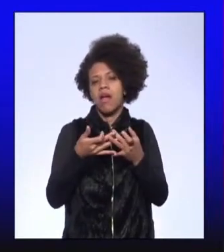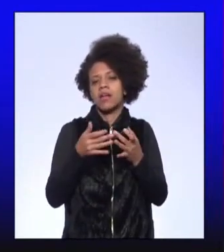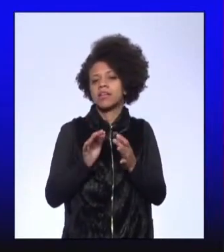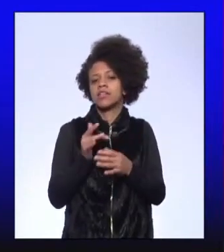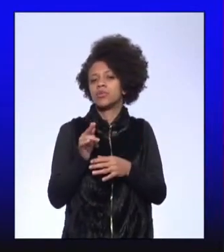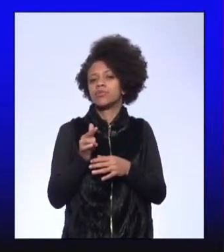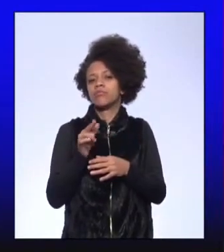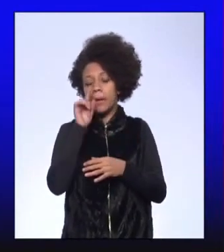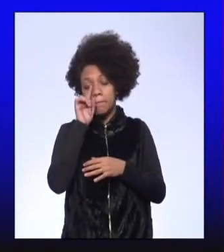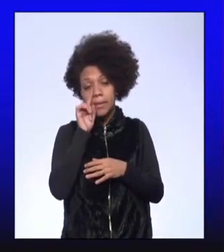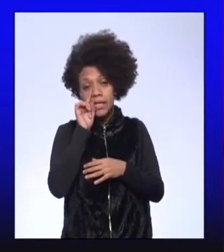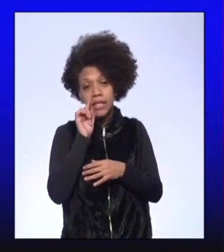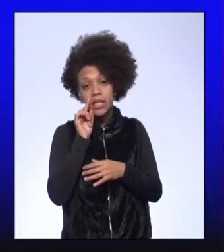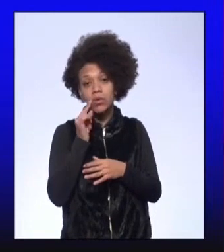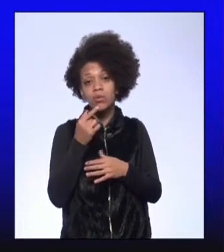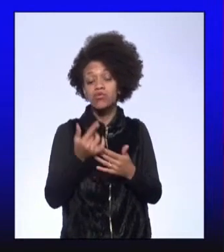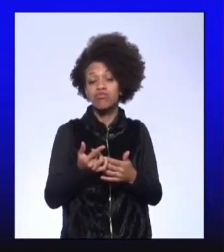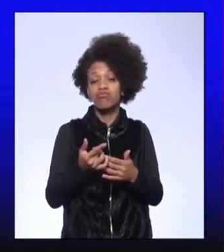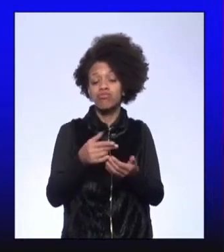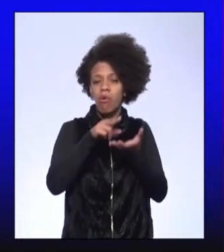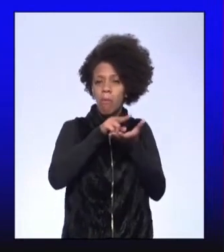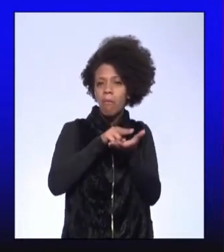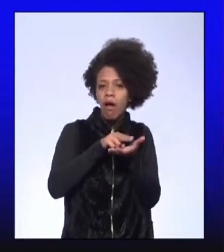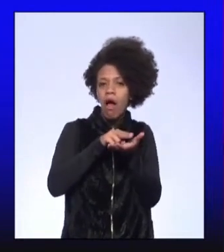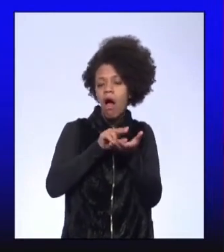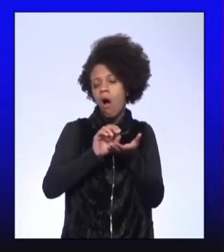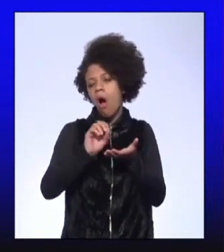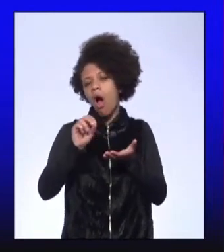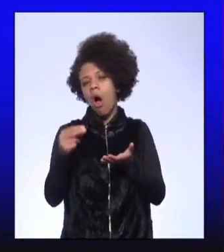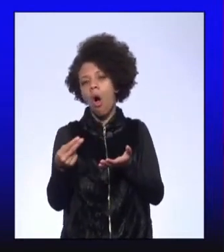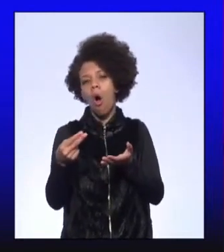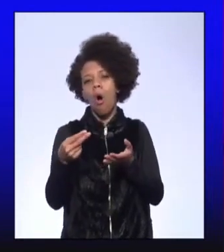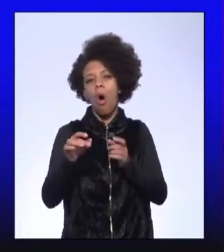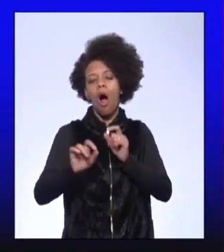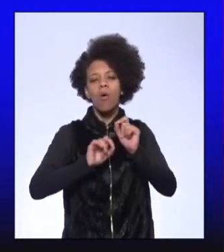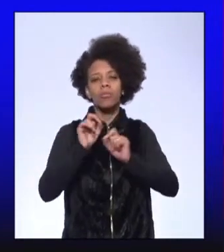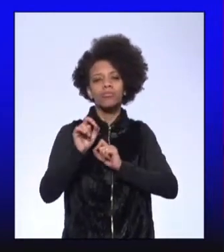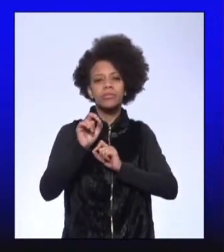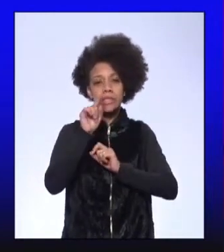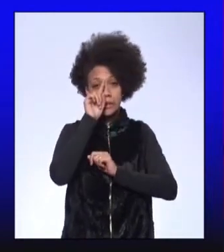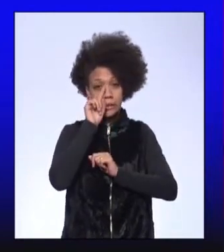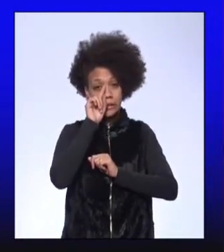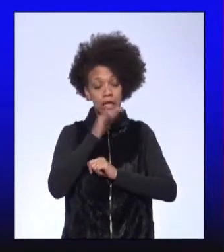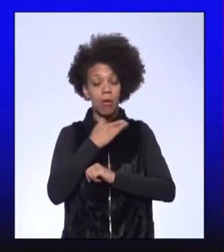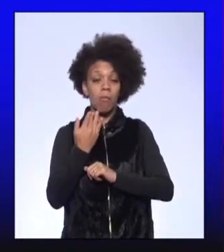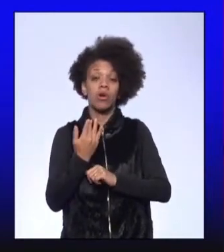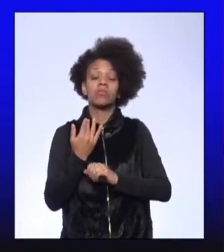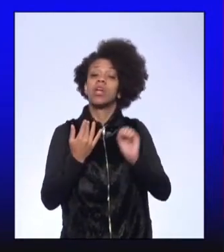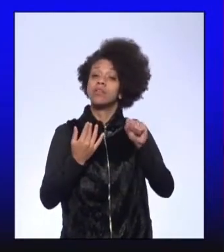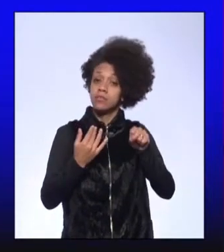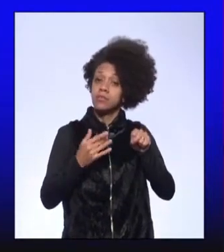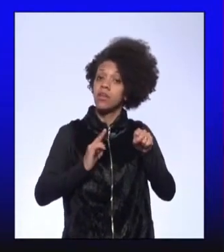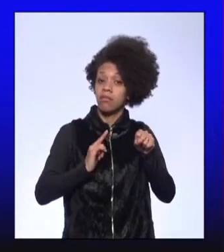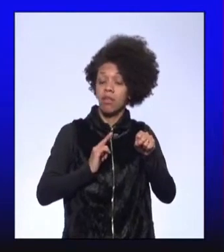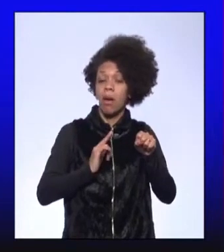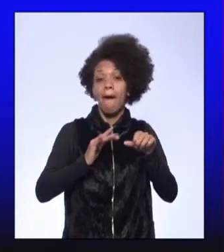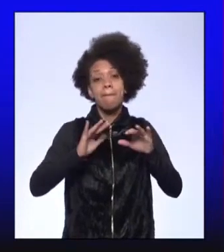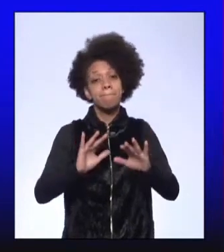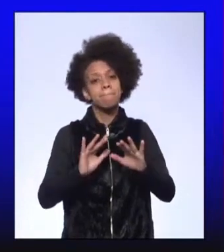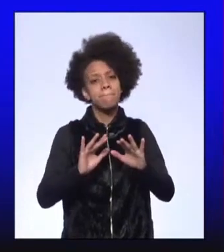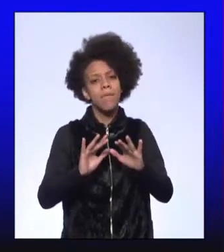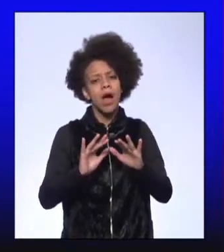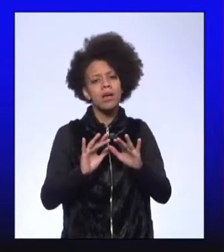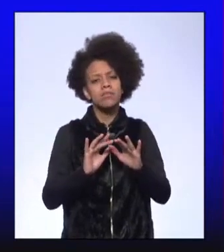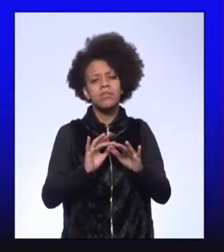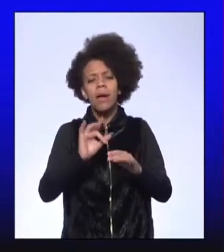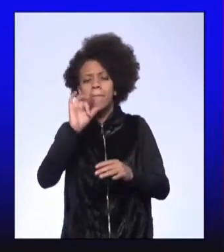haja risco de hospitalizações, que não haja risco de casos graves e até mesmo de morte. Sim, eles existem, mas eles ocorrem